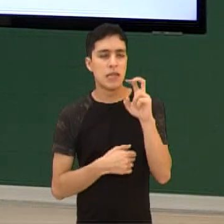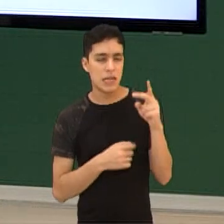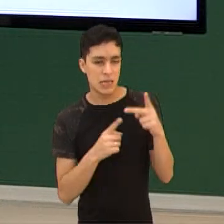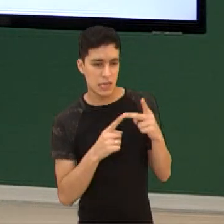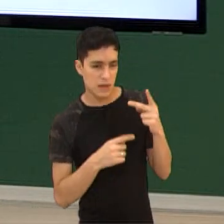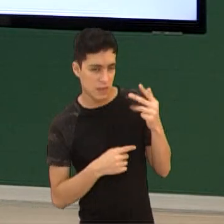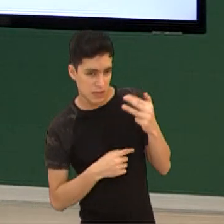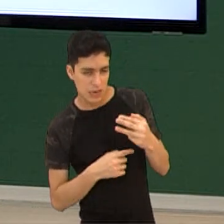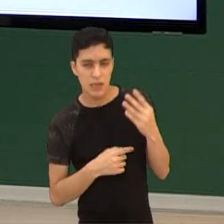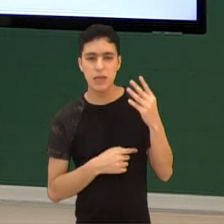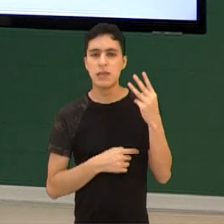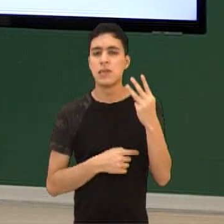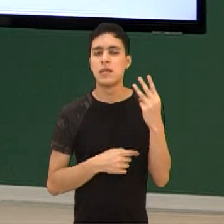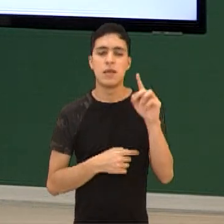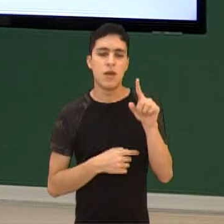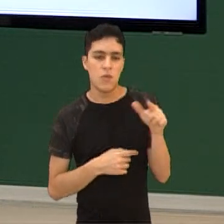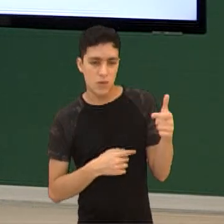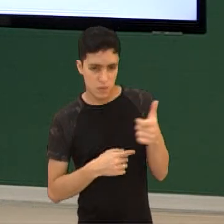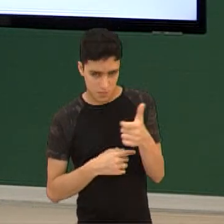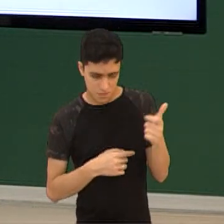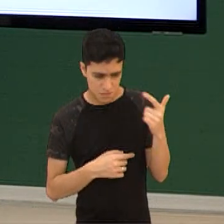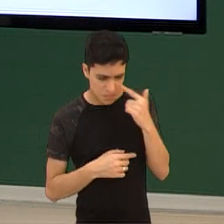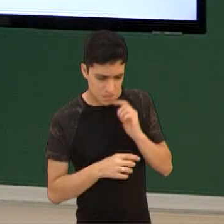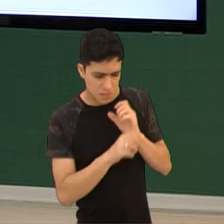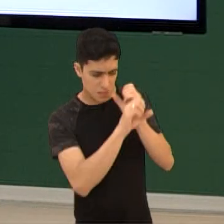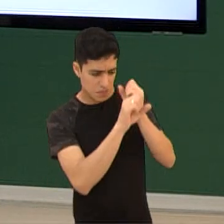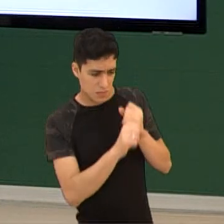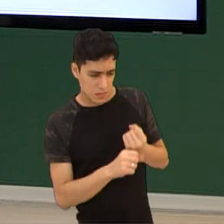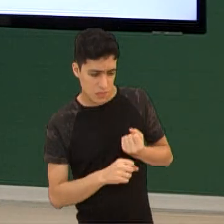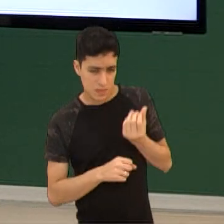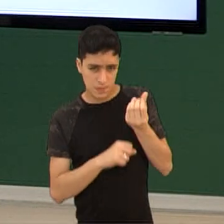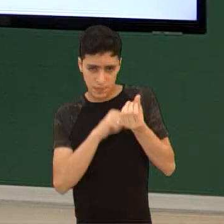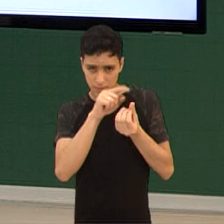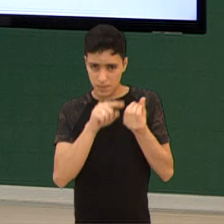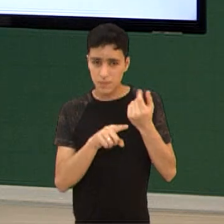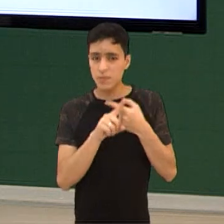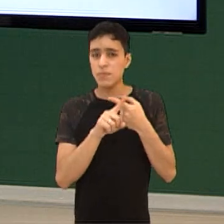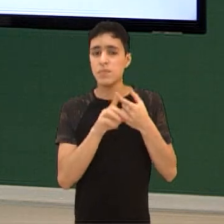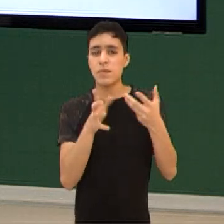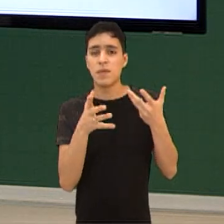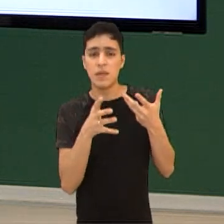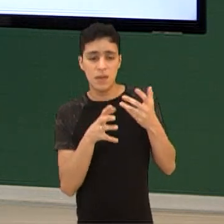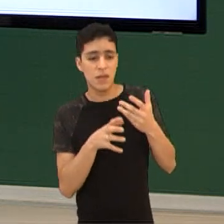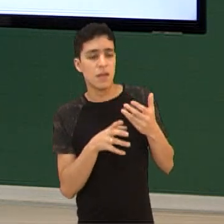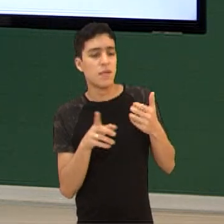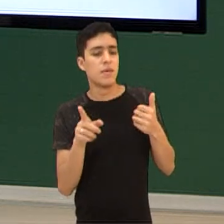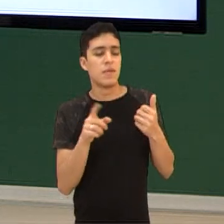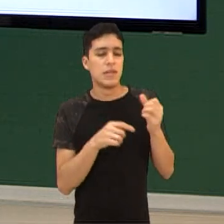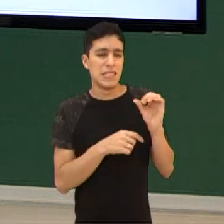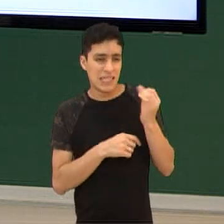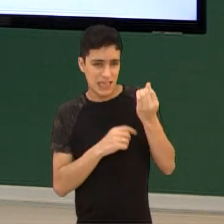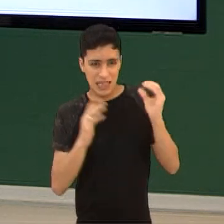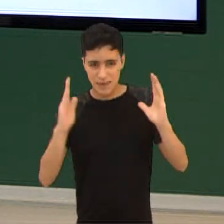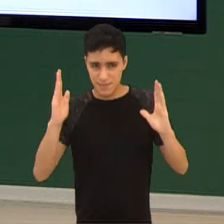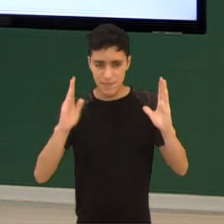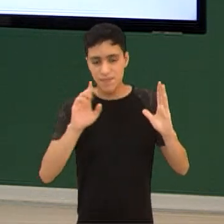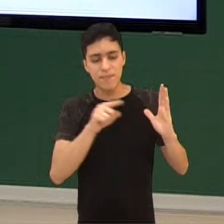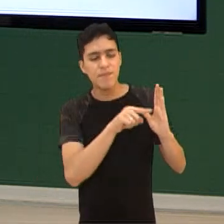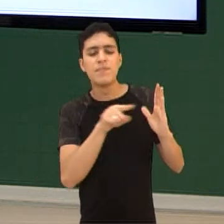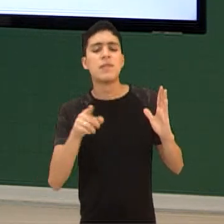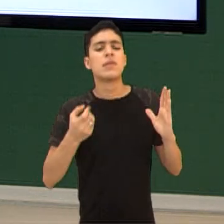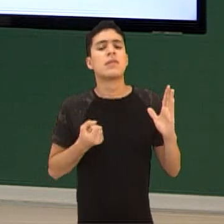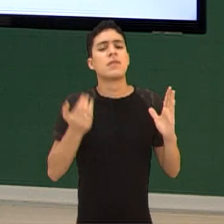é 13, o terceiro é 11. O número de termos é 6, porque eu quero calcular a soma dos 6 primeiros termos dessa sequência